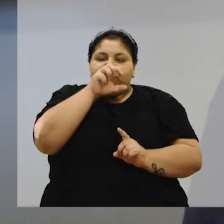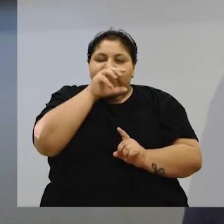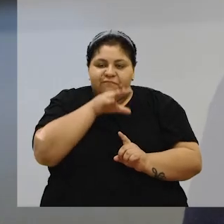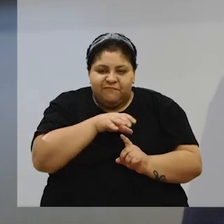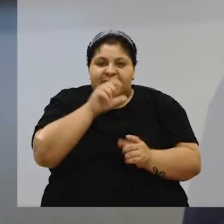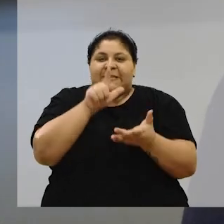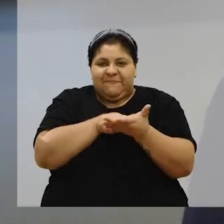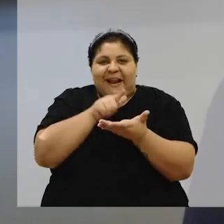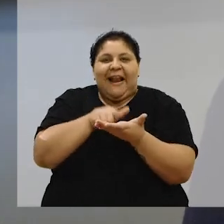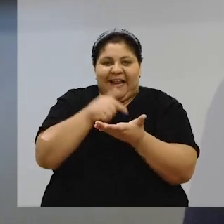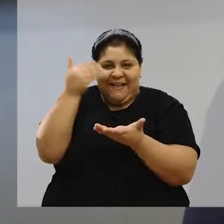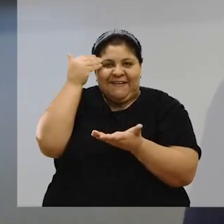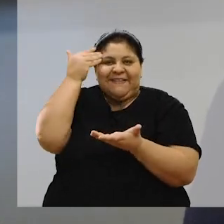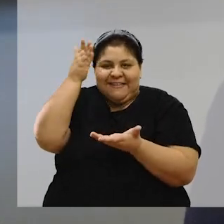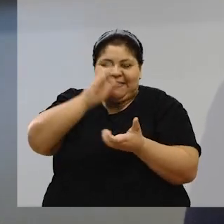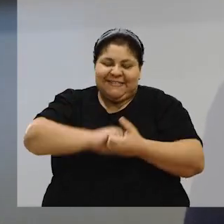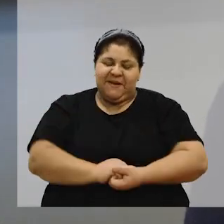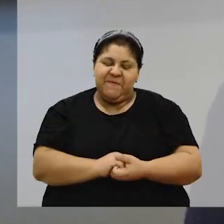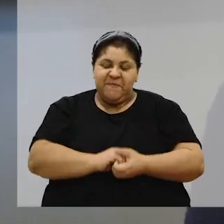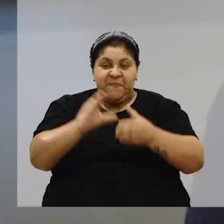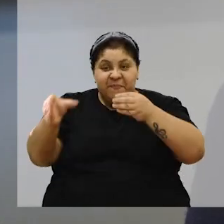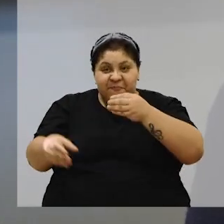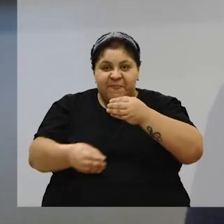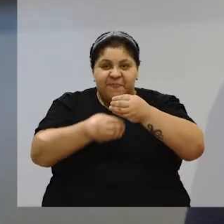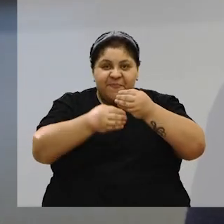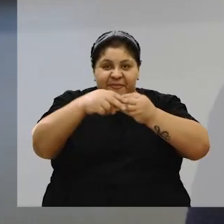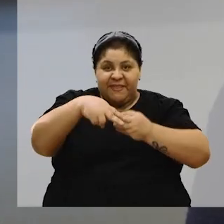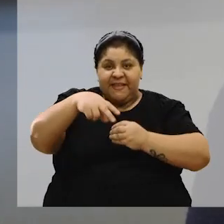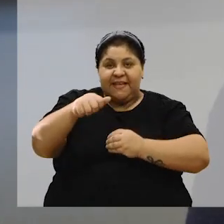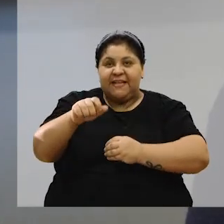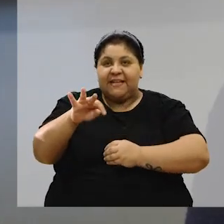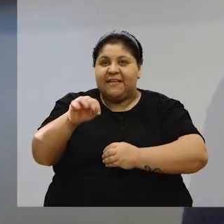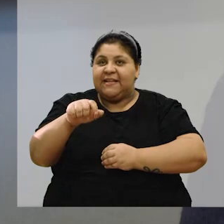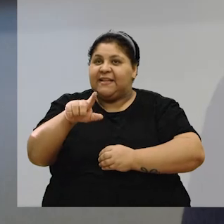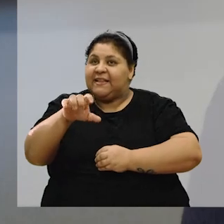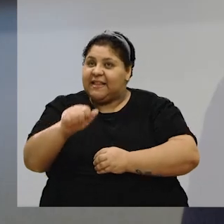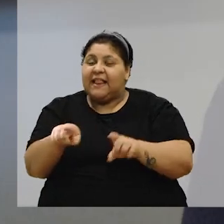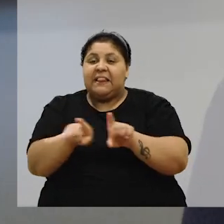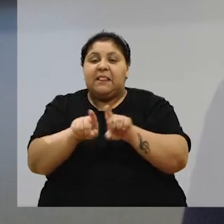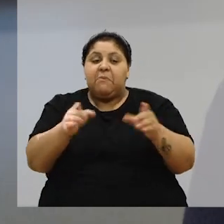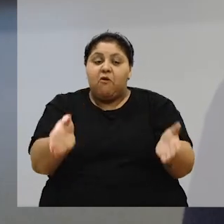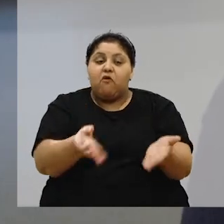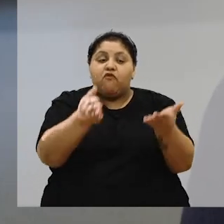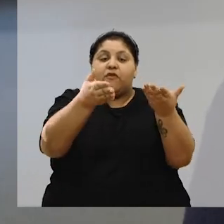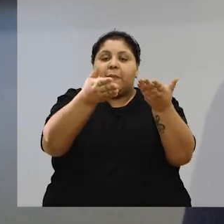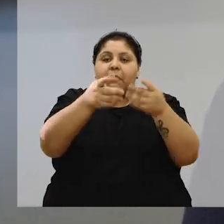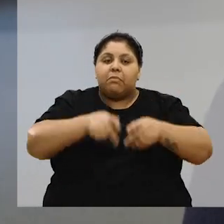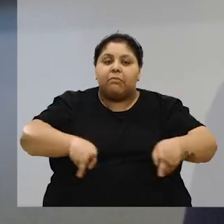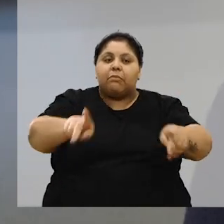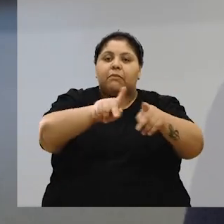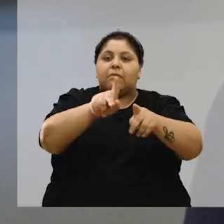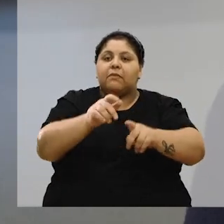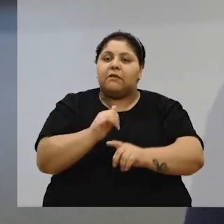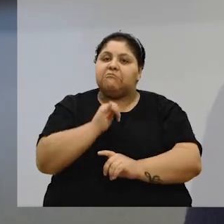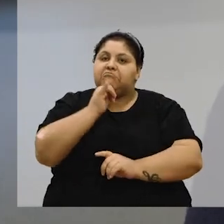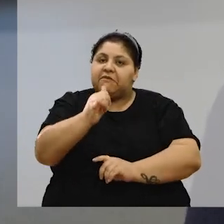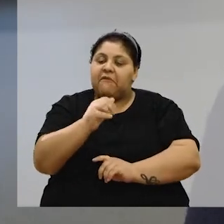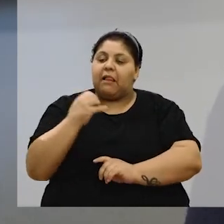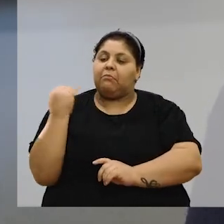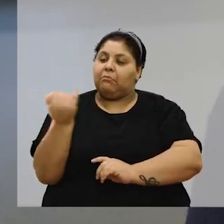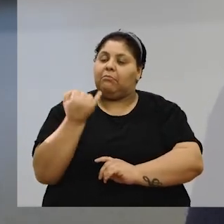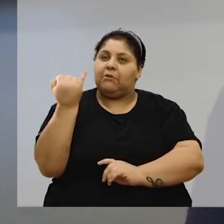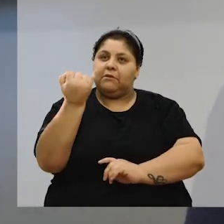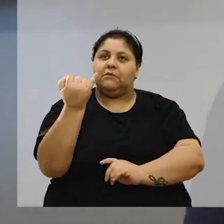né? Complementando a questão da Natália, também eu acho que é fundamental citar a questão do fomento público, né, que a gente tem falado,